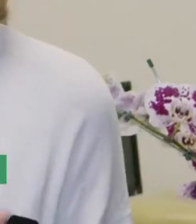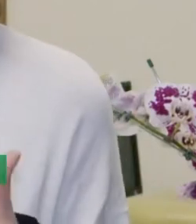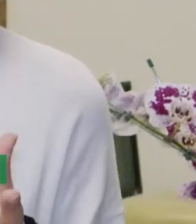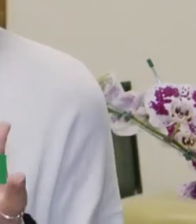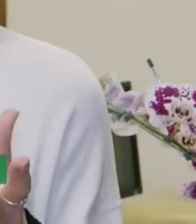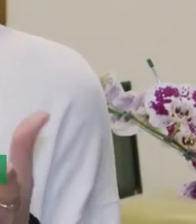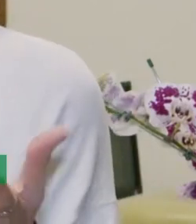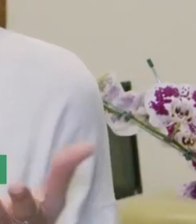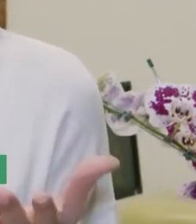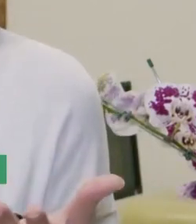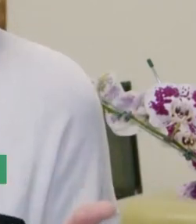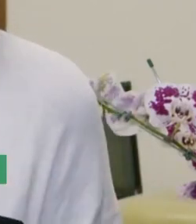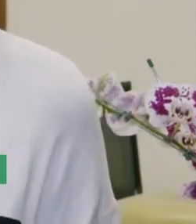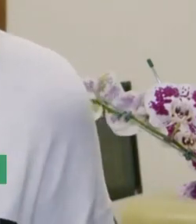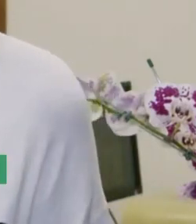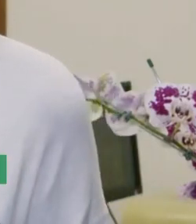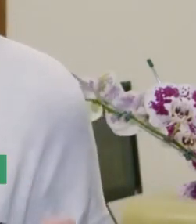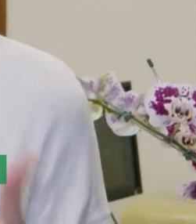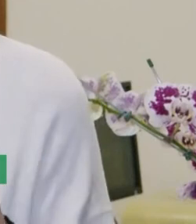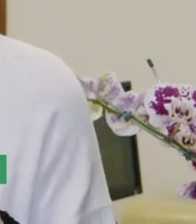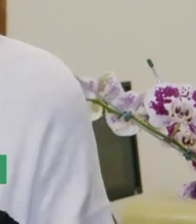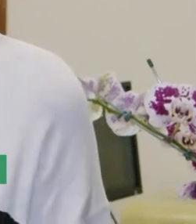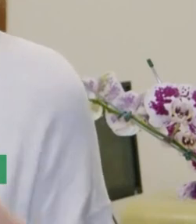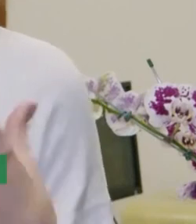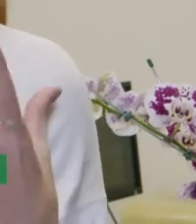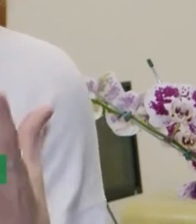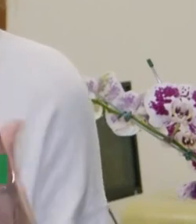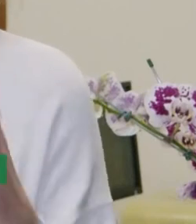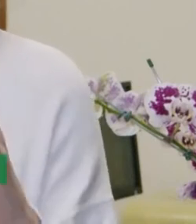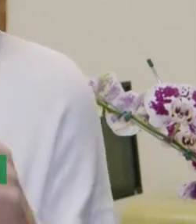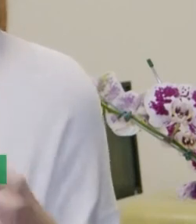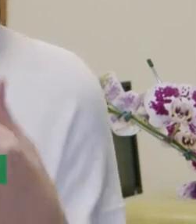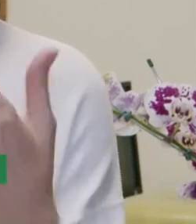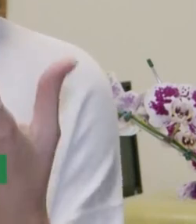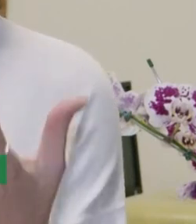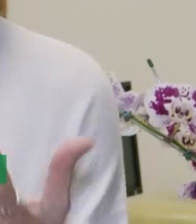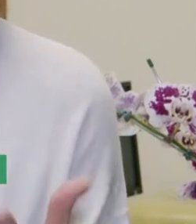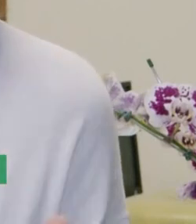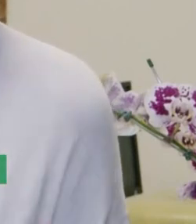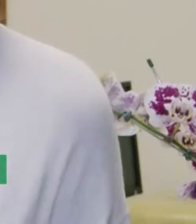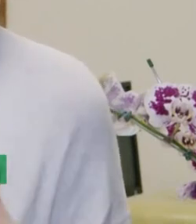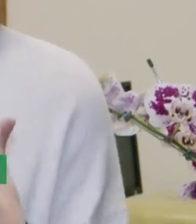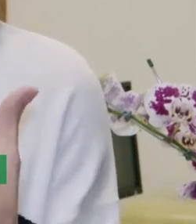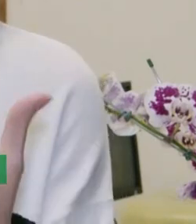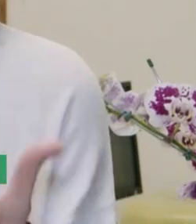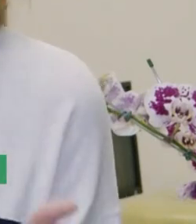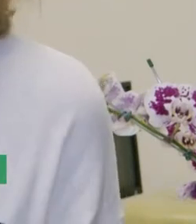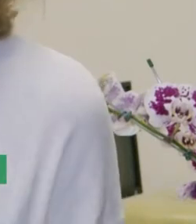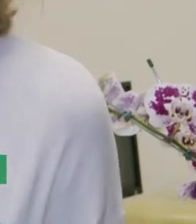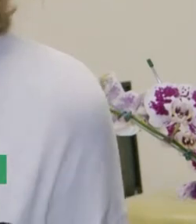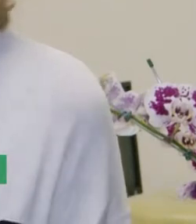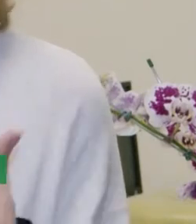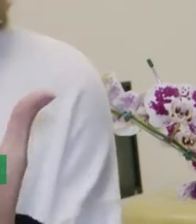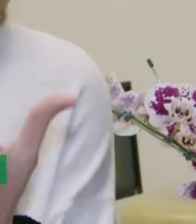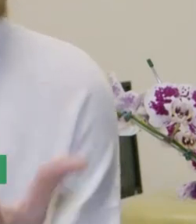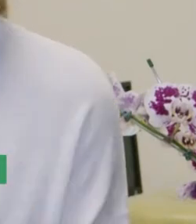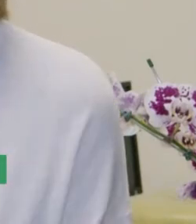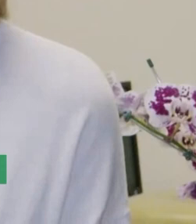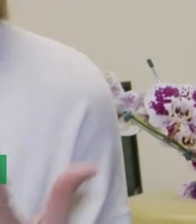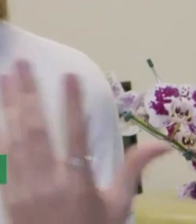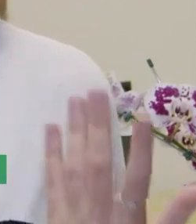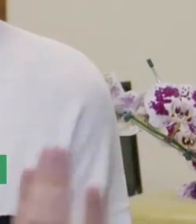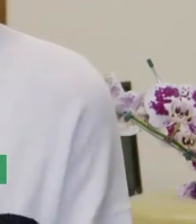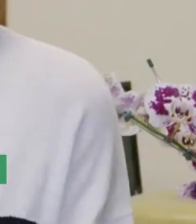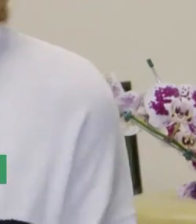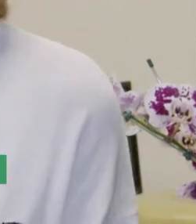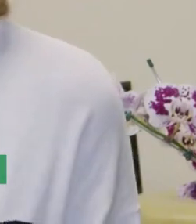a mulher sofre em forma de ameaças em forma de Atos que vão minando a sua autoestima humilhando a mulher isolando